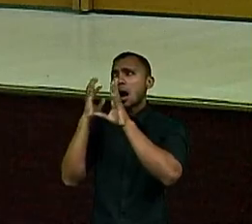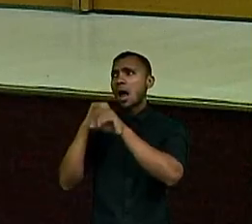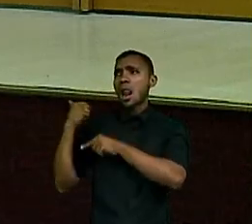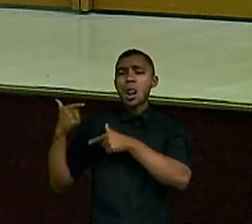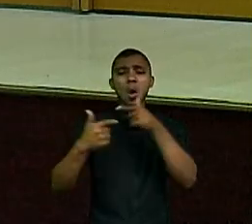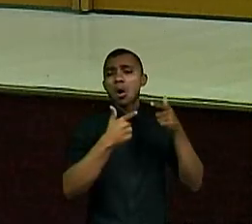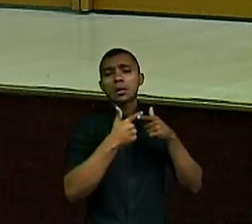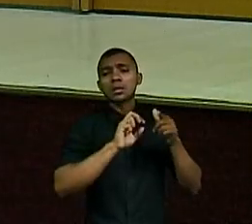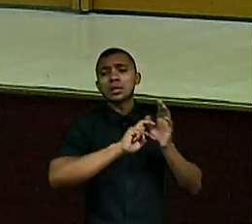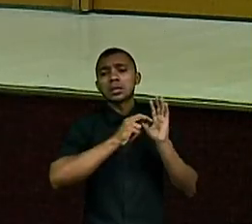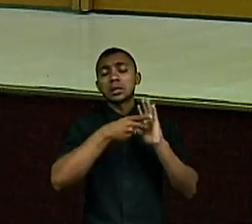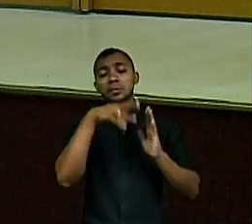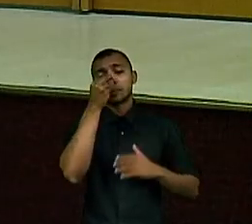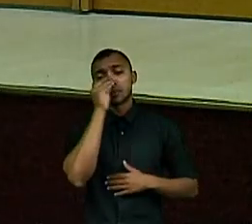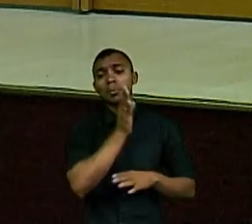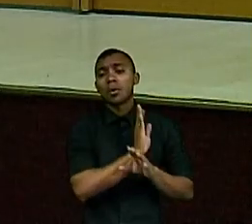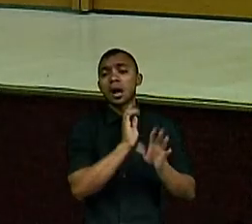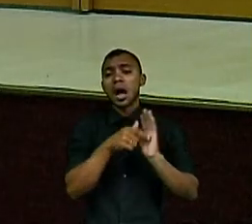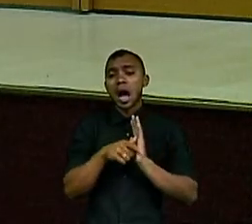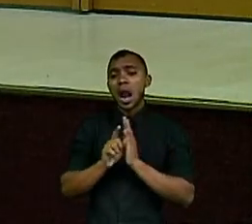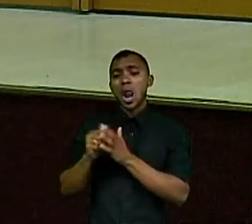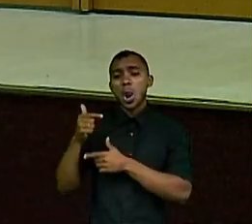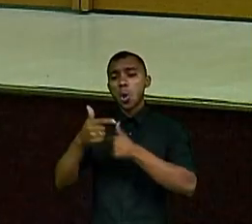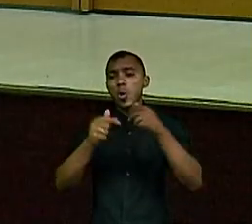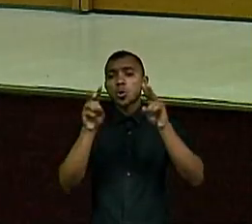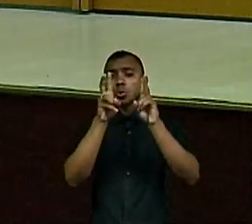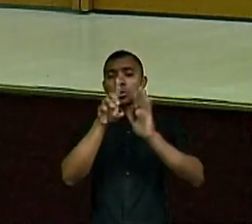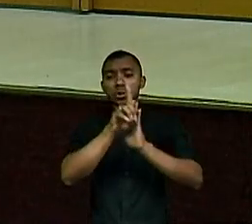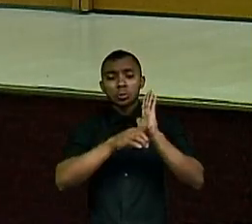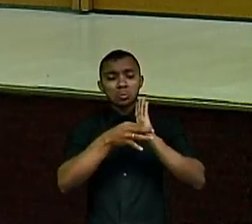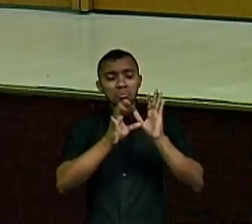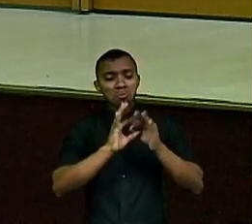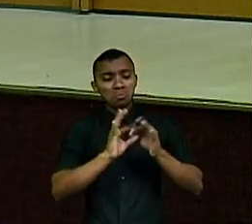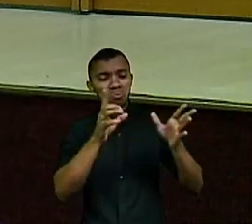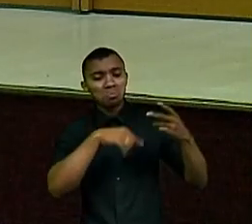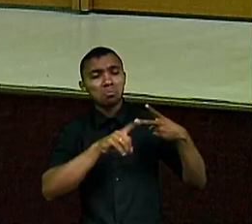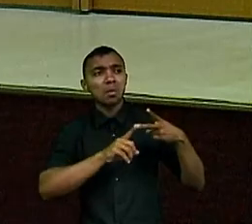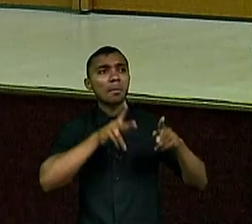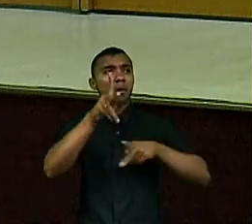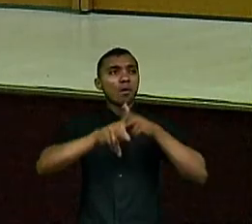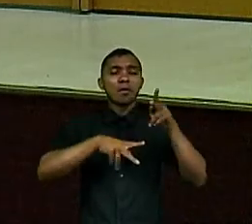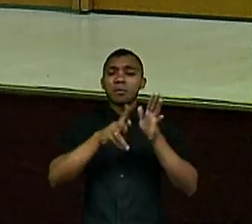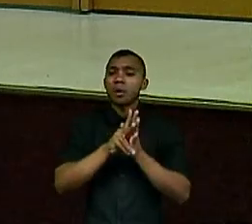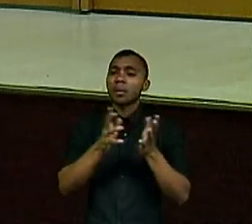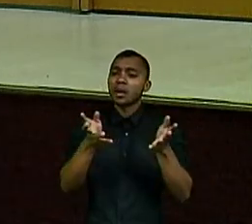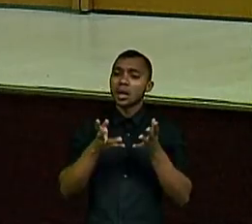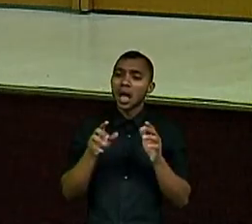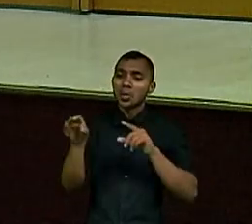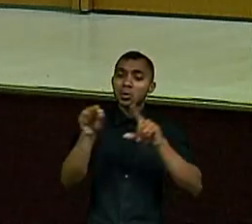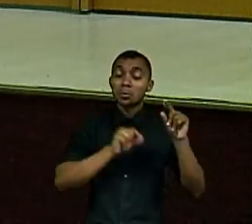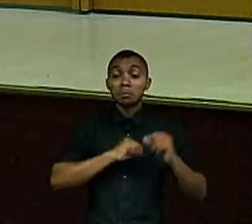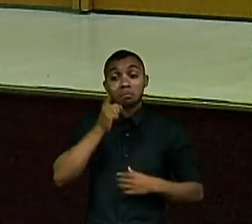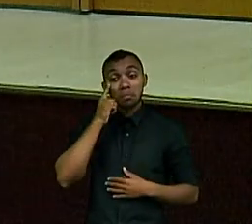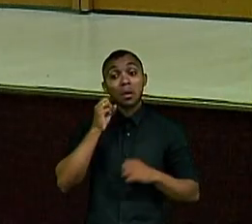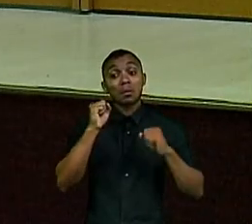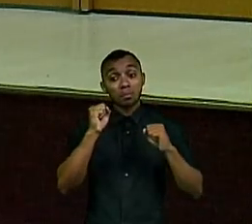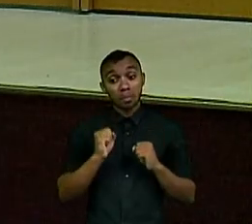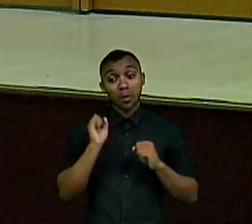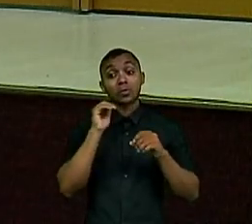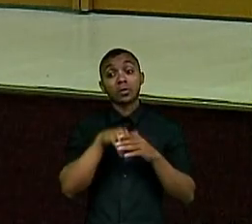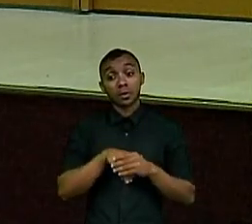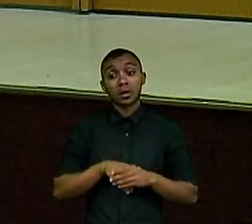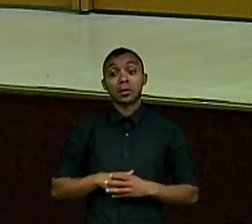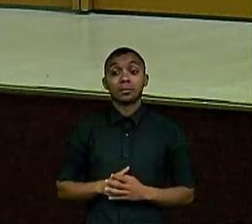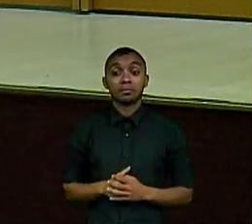de pessoas que lutaram por direitos à liberdade de expressão a manifestação da vontade política e pode votar no segundo turno que não votou no primeiro